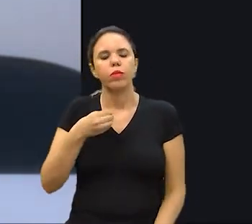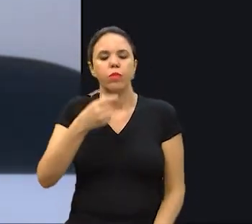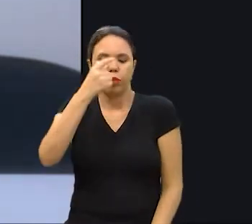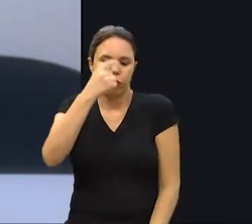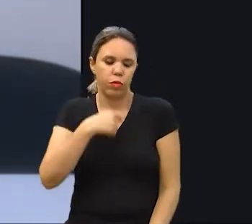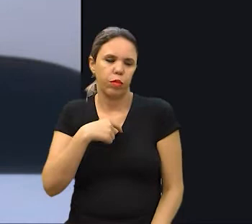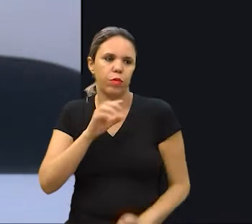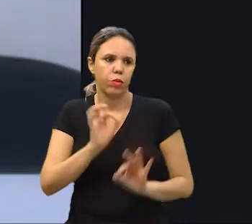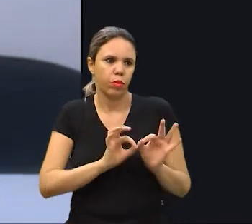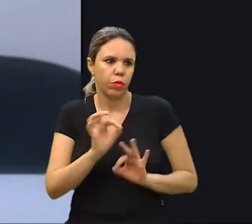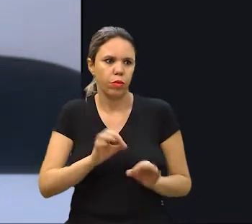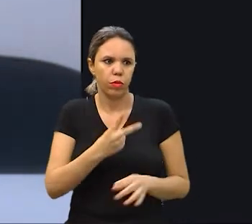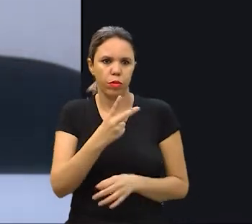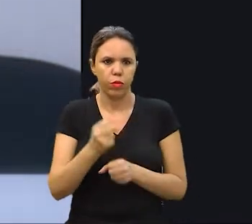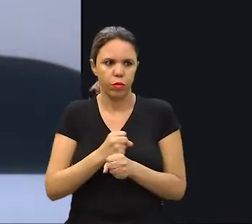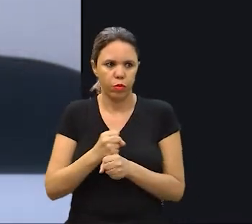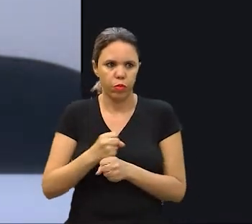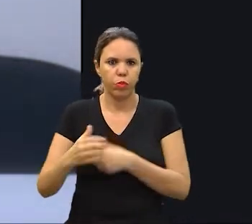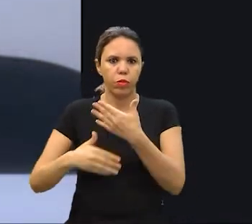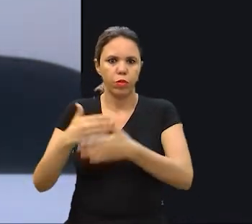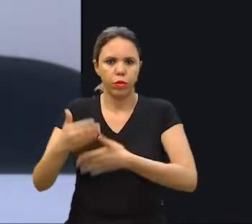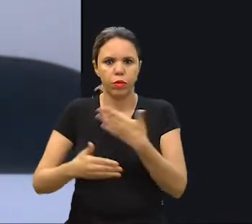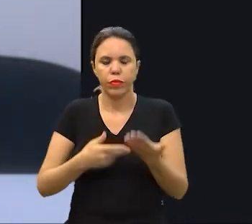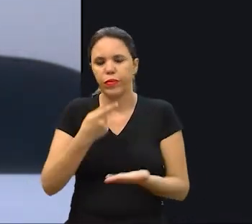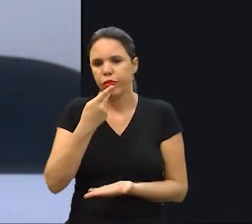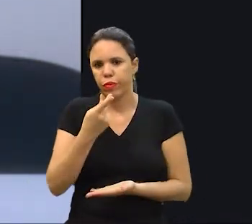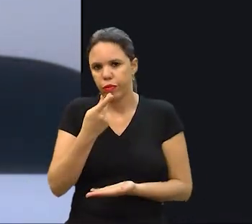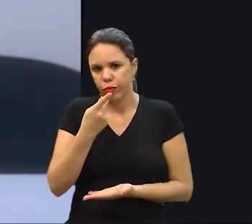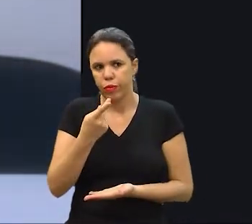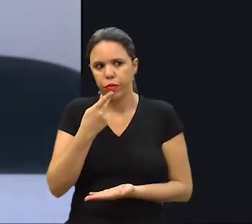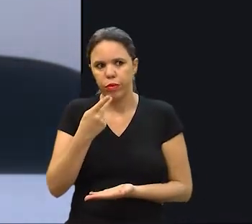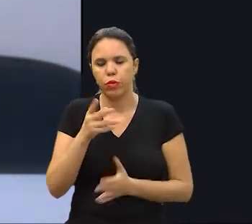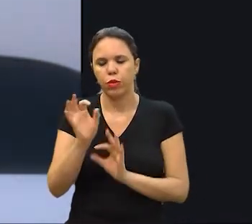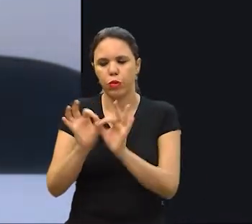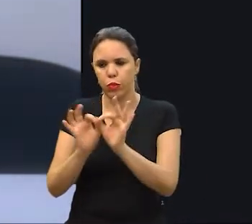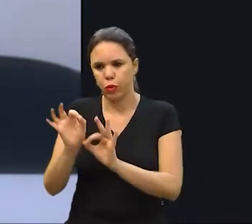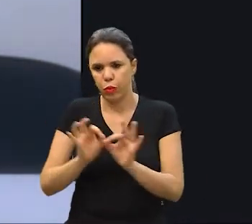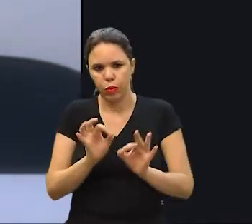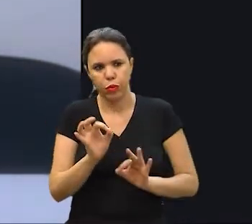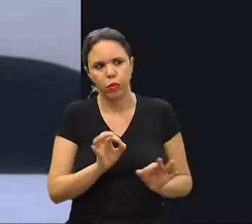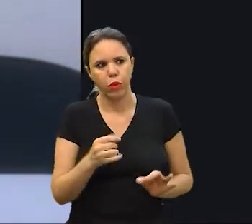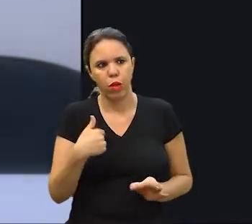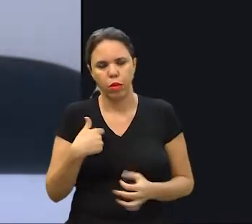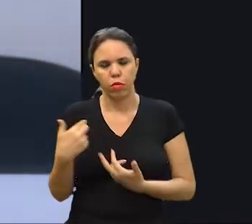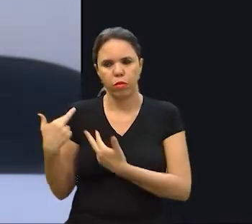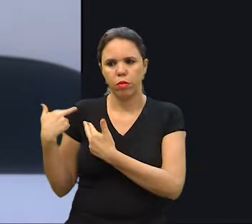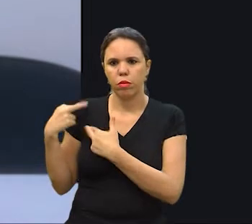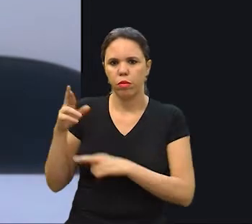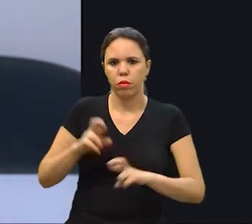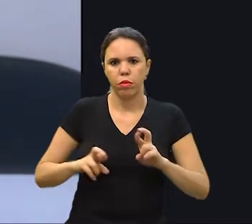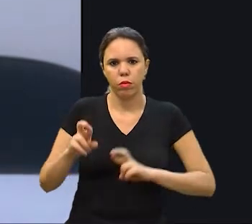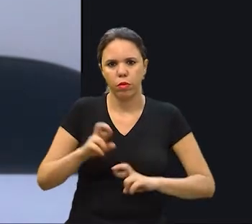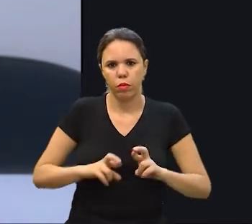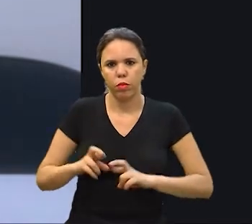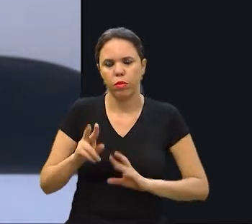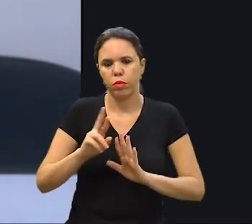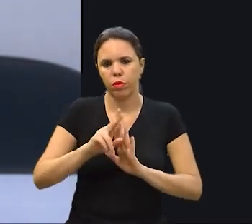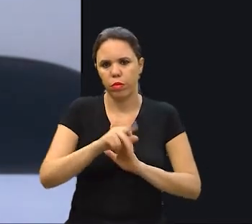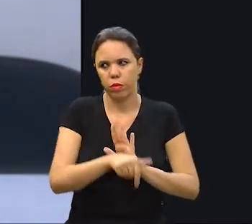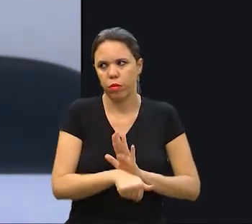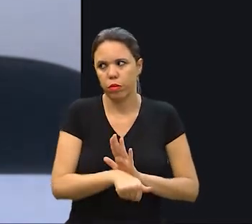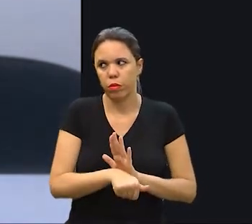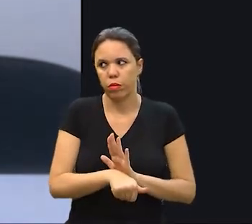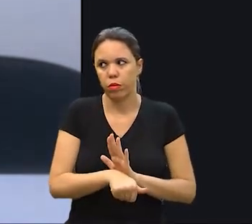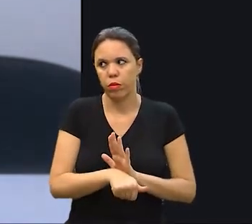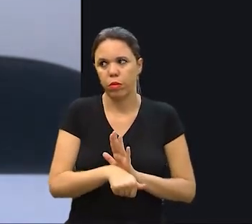mim, realizada há quase 20 anos. Como falei, eu coordeno vários projetos, ou dou supervisão a vários